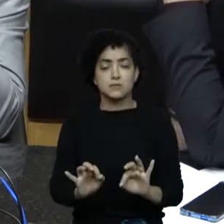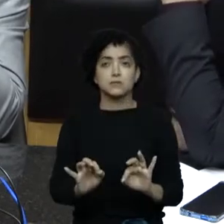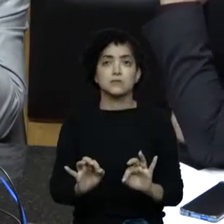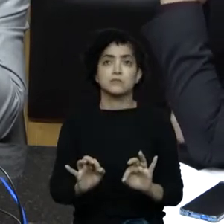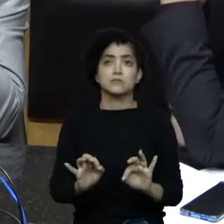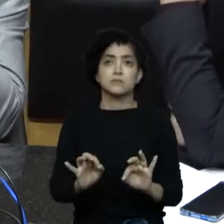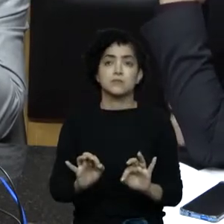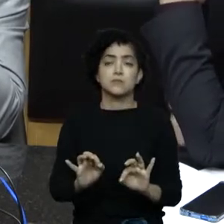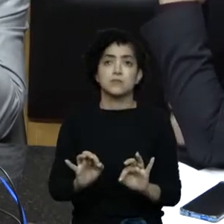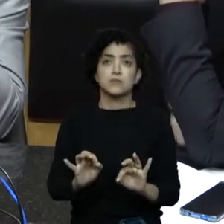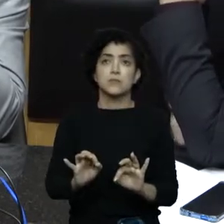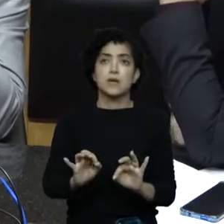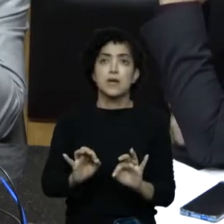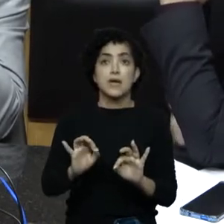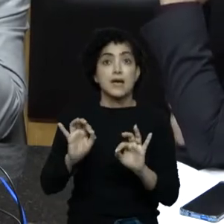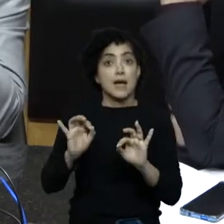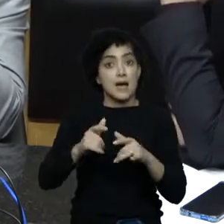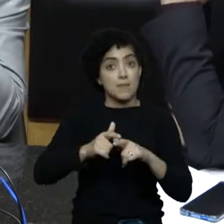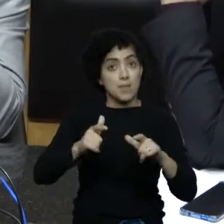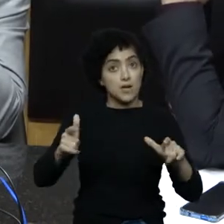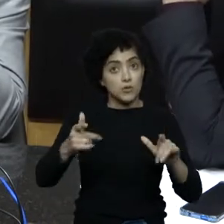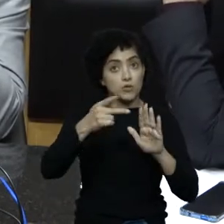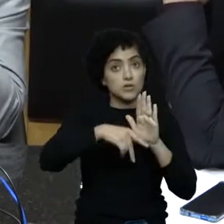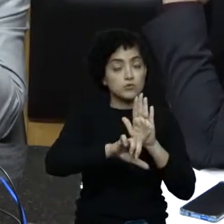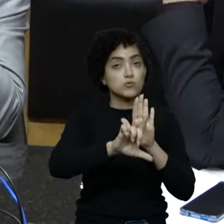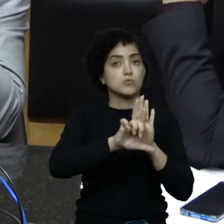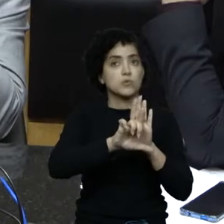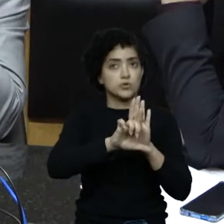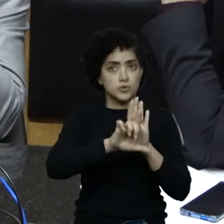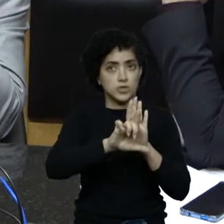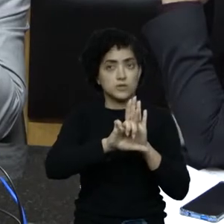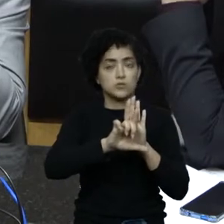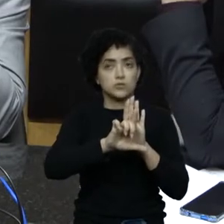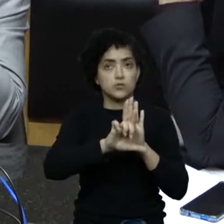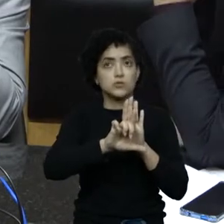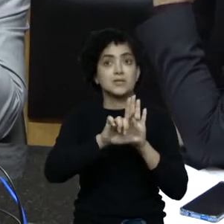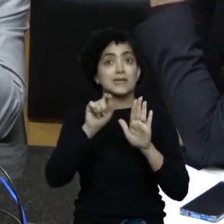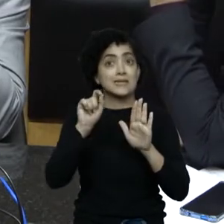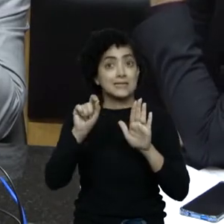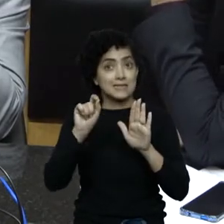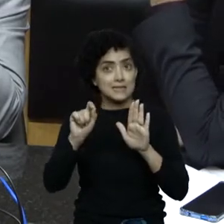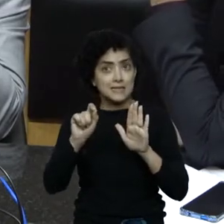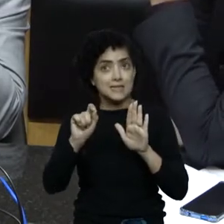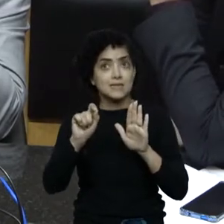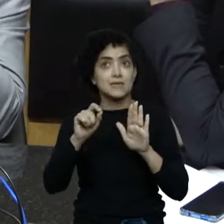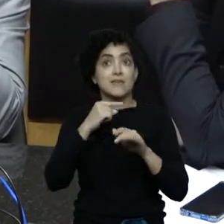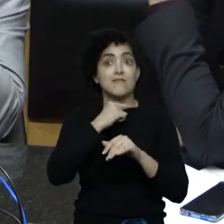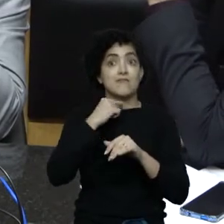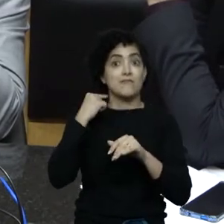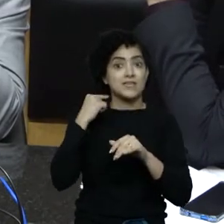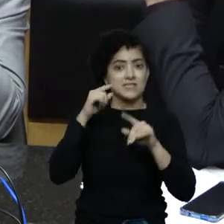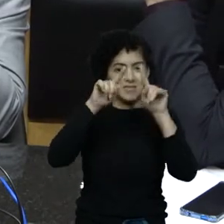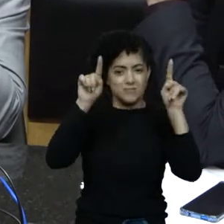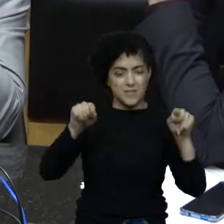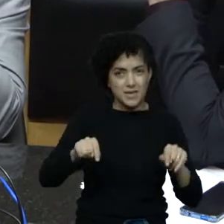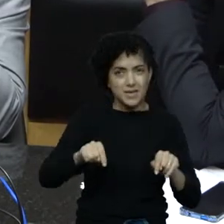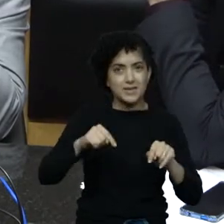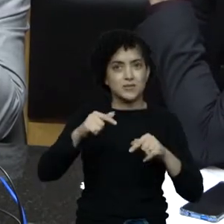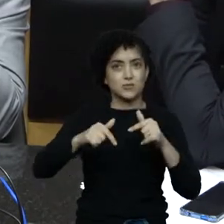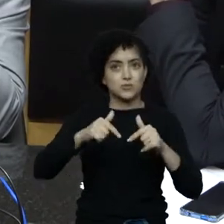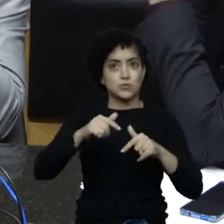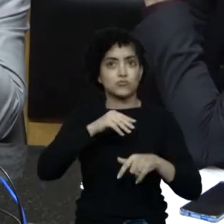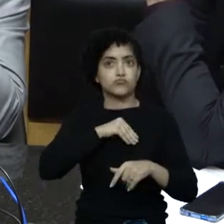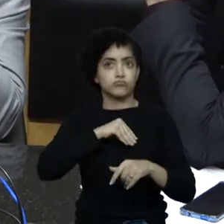de que a maioria dos projetos que tratava de vencimento de servidor não